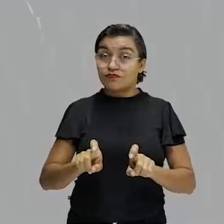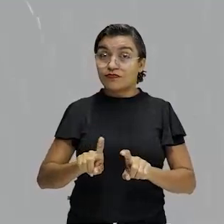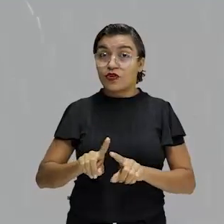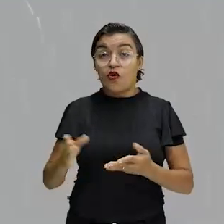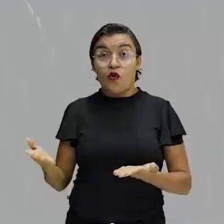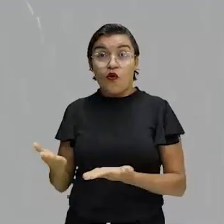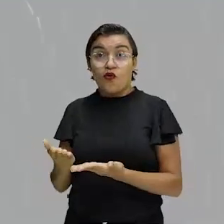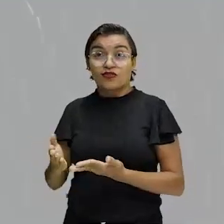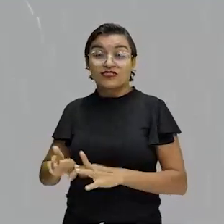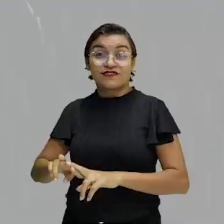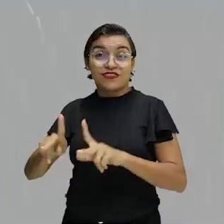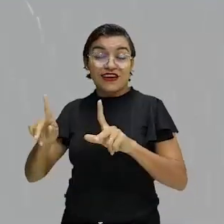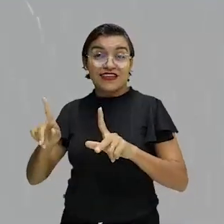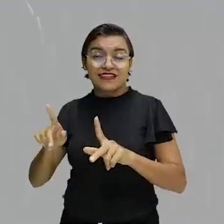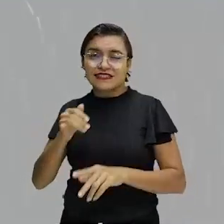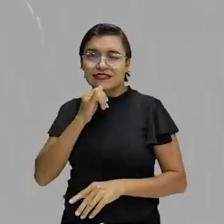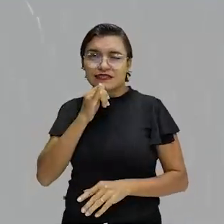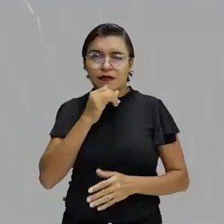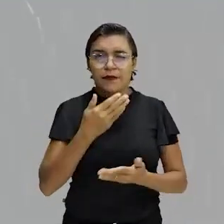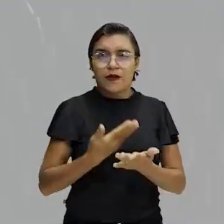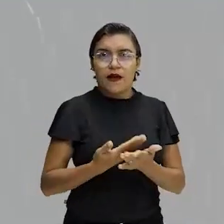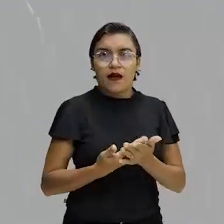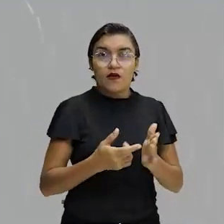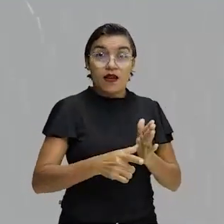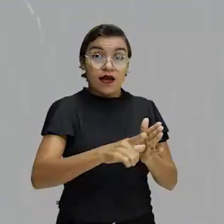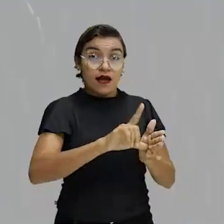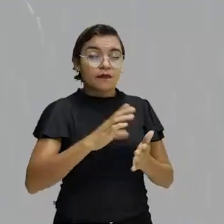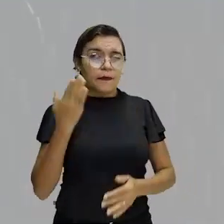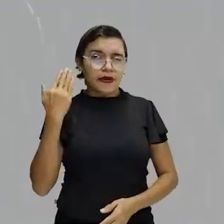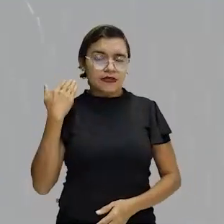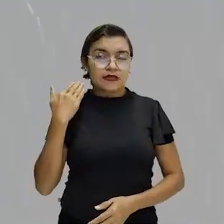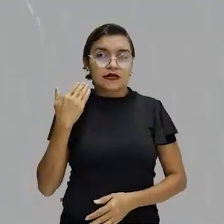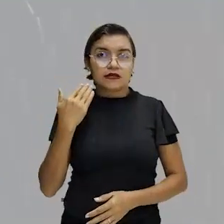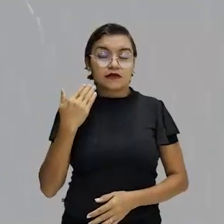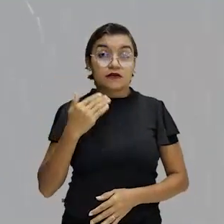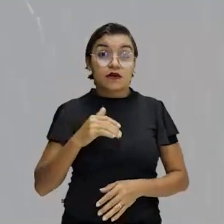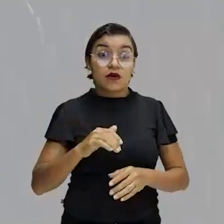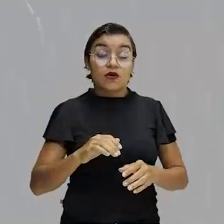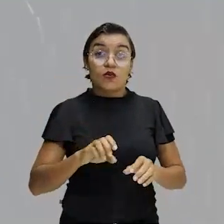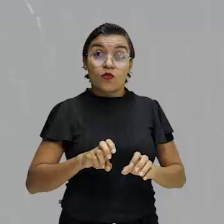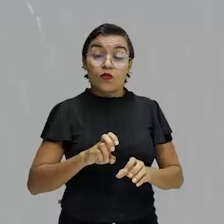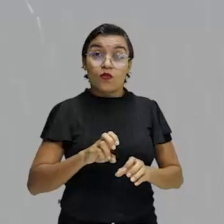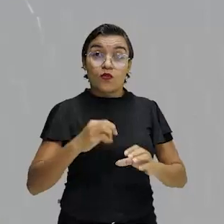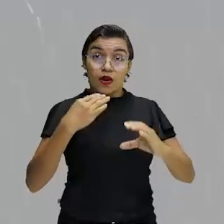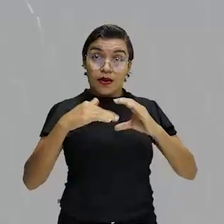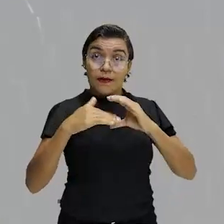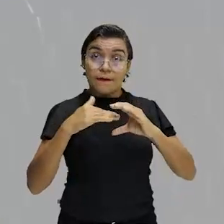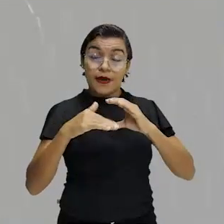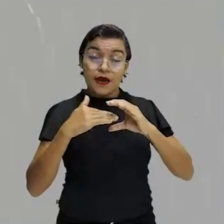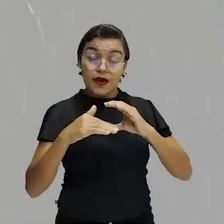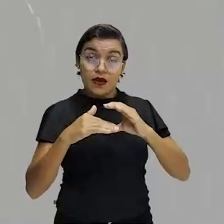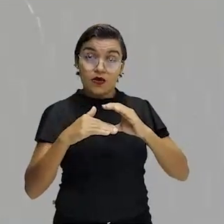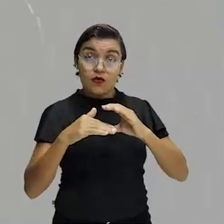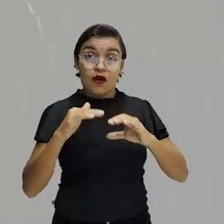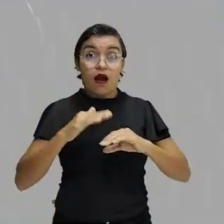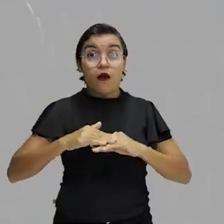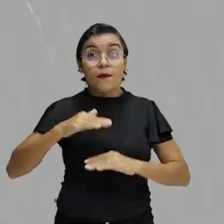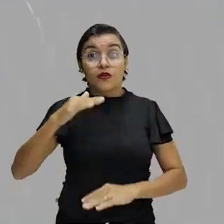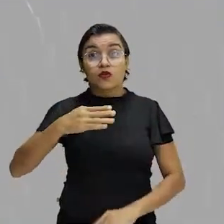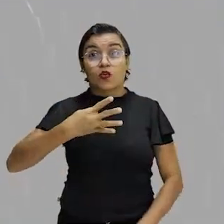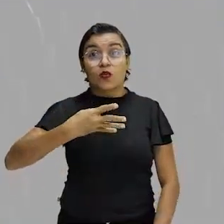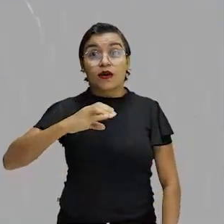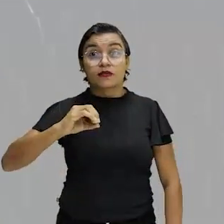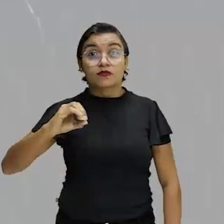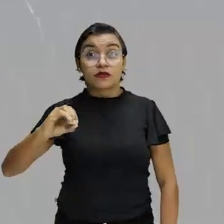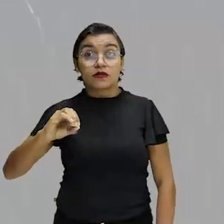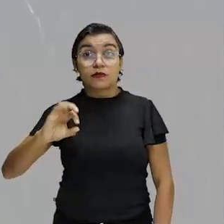pouco, né? Tanto que nós vimos na aula passada que o acesso a e-mail, ele aumentou em 400%. Por quê? Por conta de que